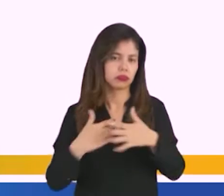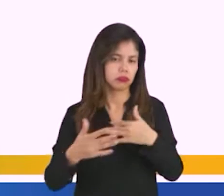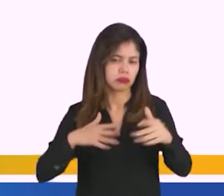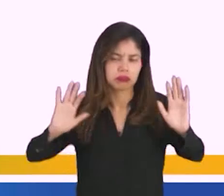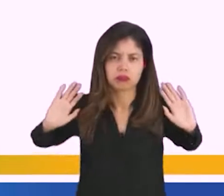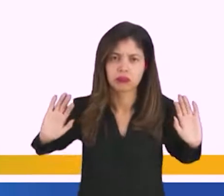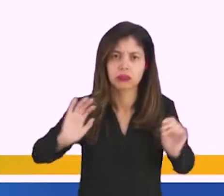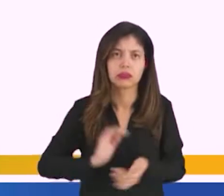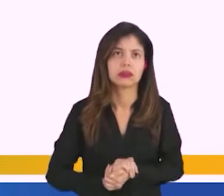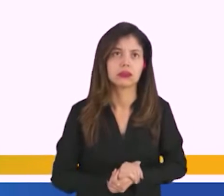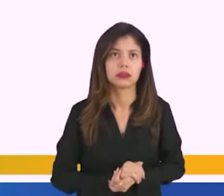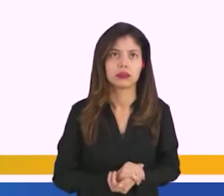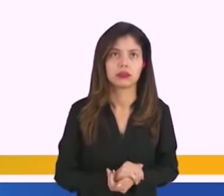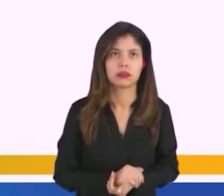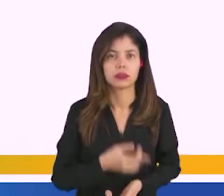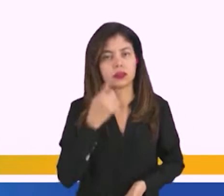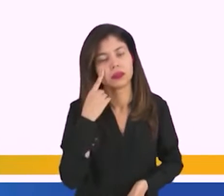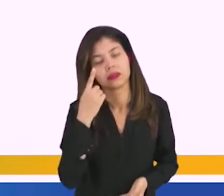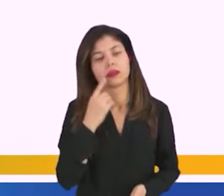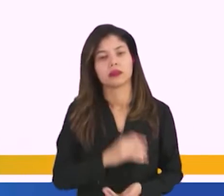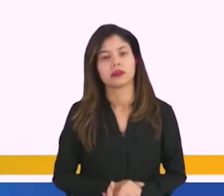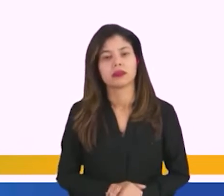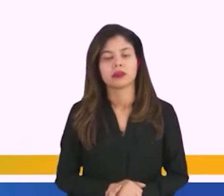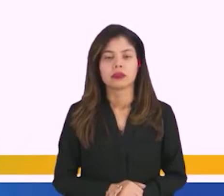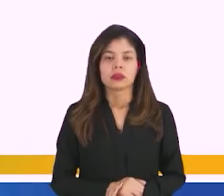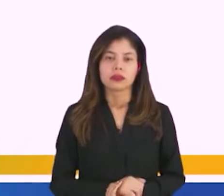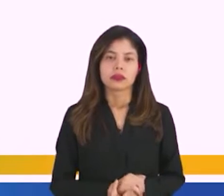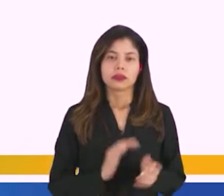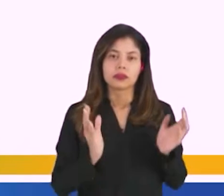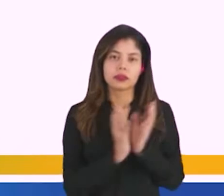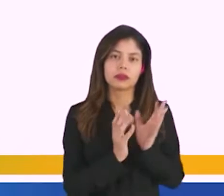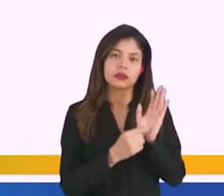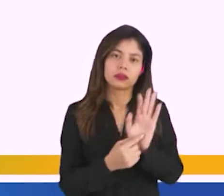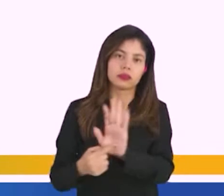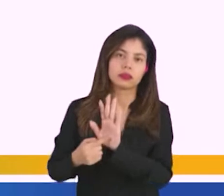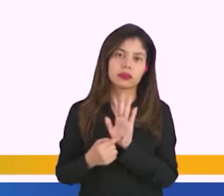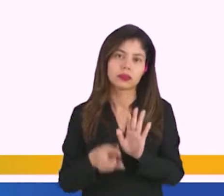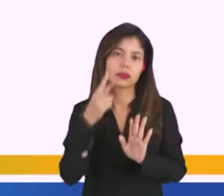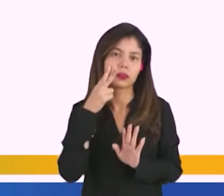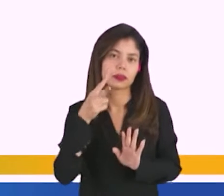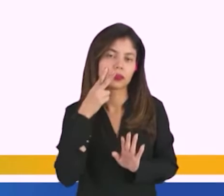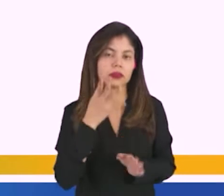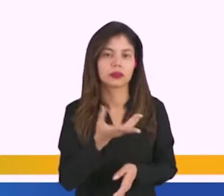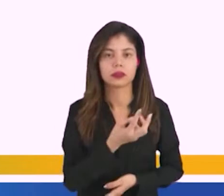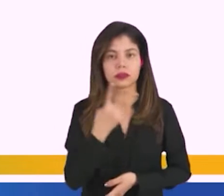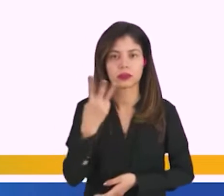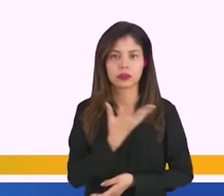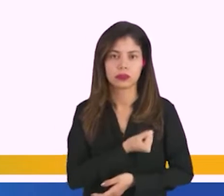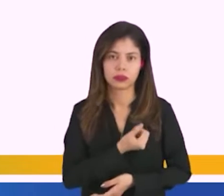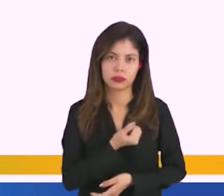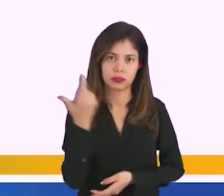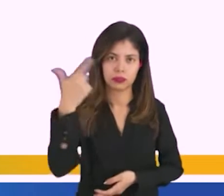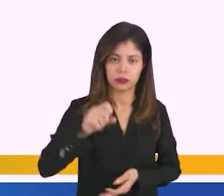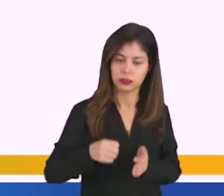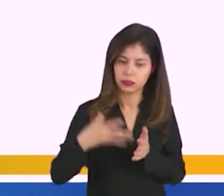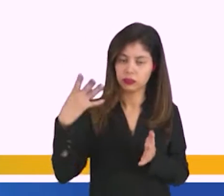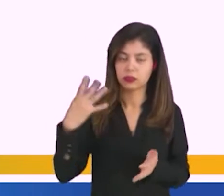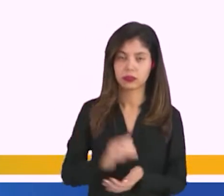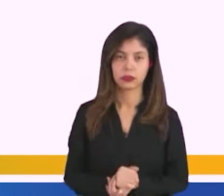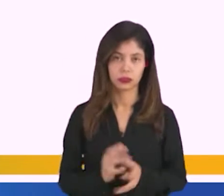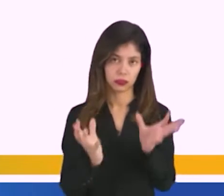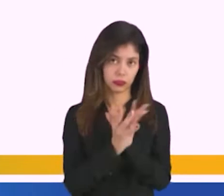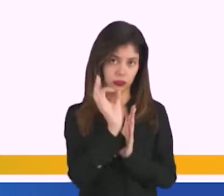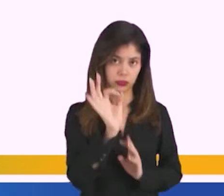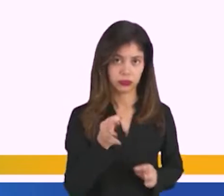quaisquer, observe aí o conjunto apresentado, repare que o número 3 é o que se repete mais vezes nesse